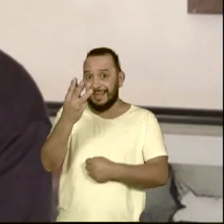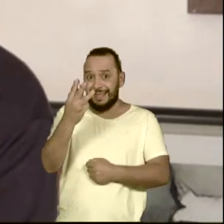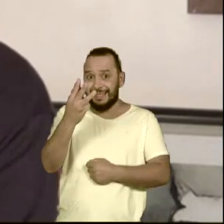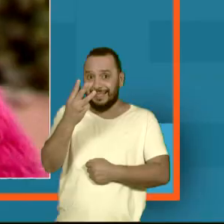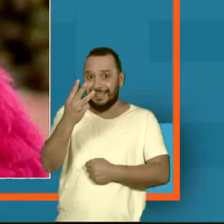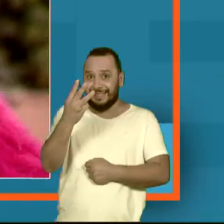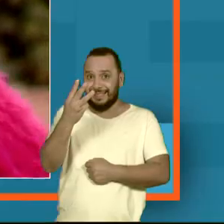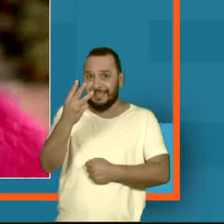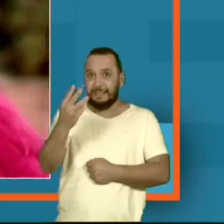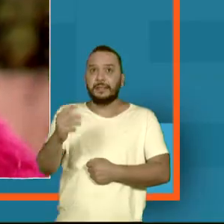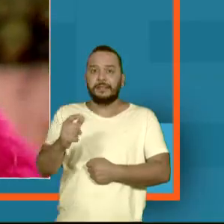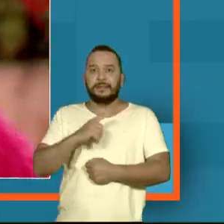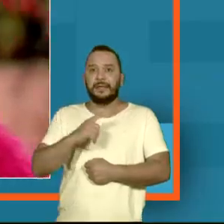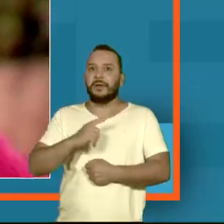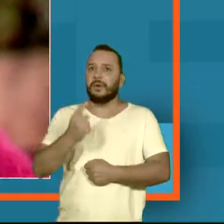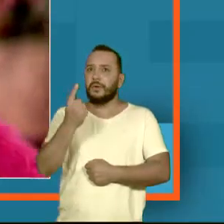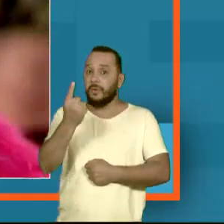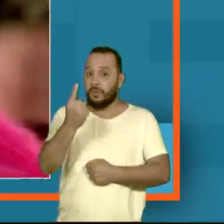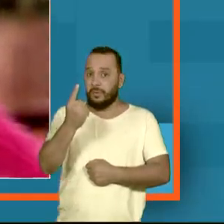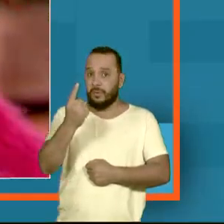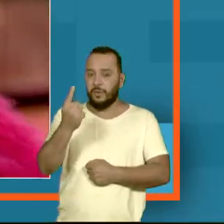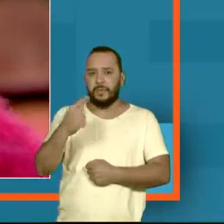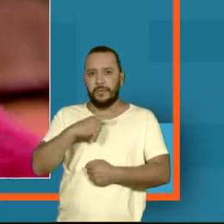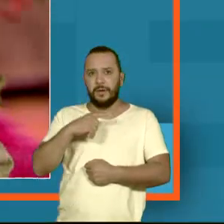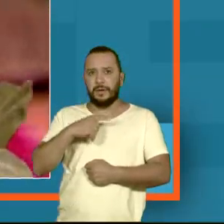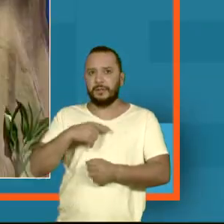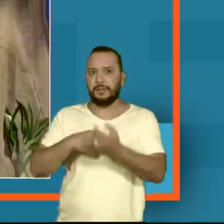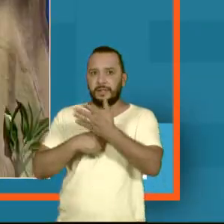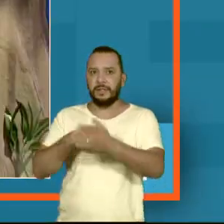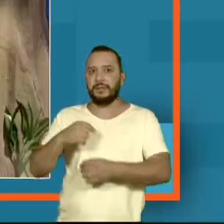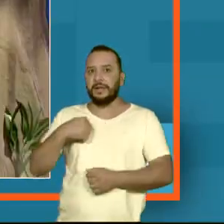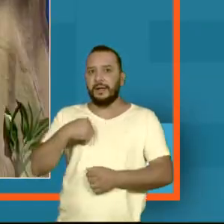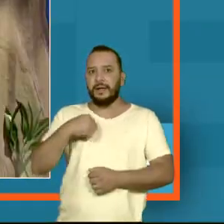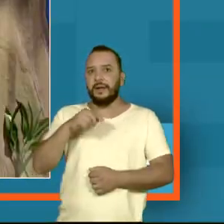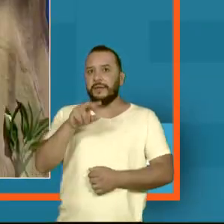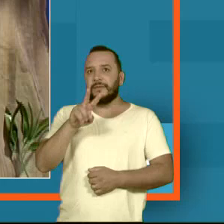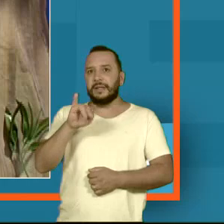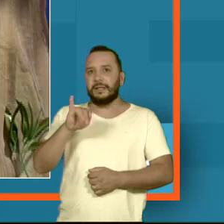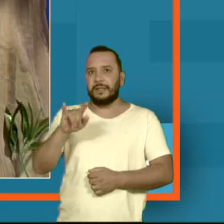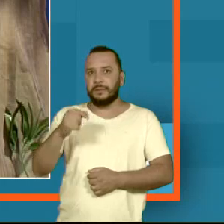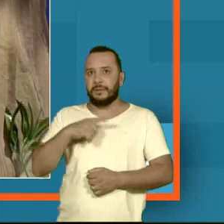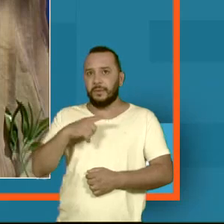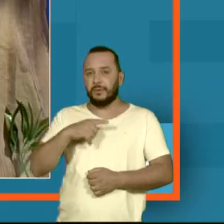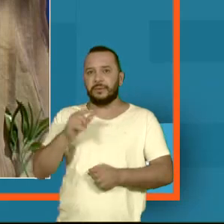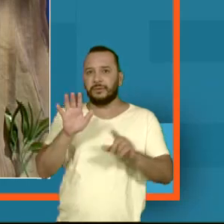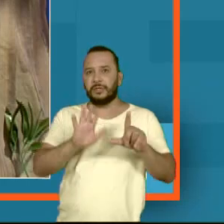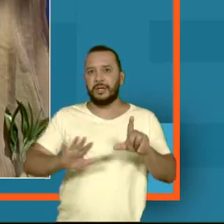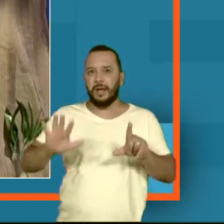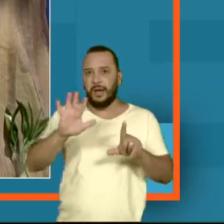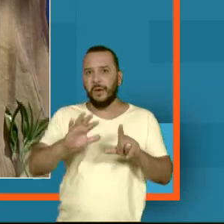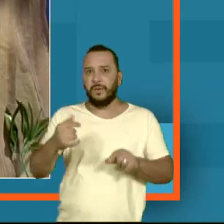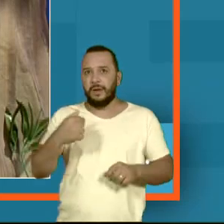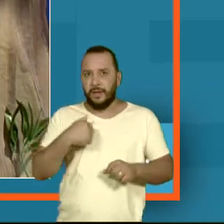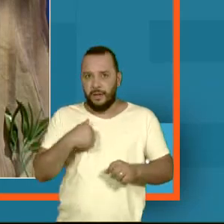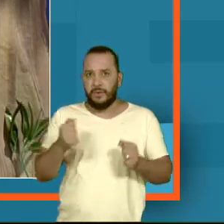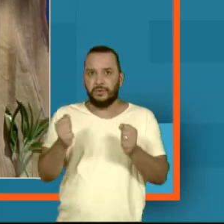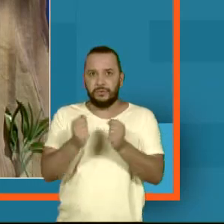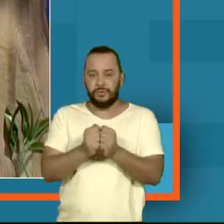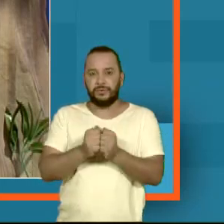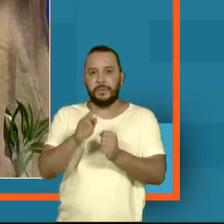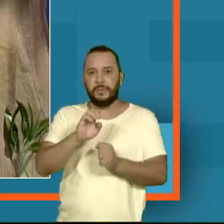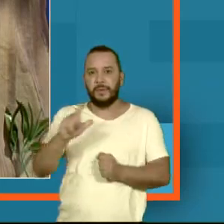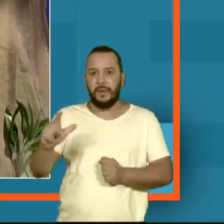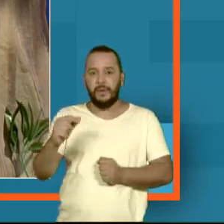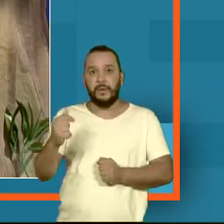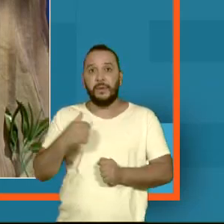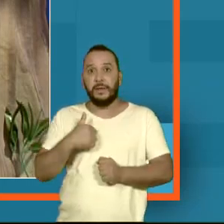tá? E uma das câmeras está na bonequinha, que era a Bel. A outra está num plano geral, comigo, com o Garibaldo e com a Bel. E